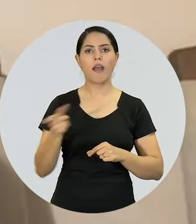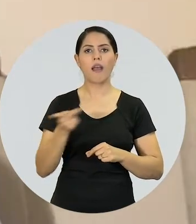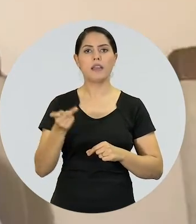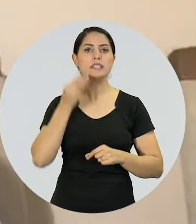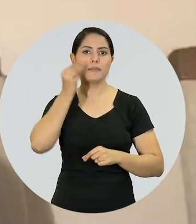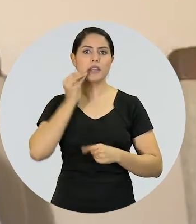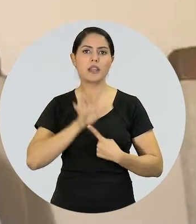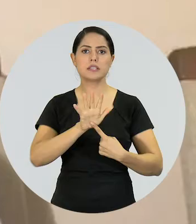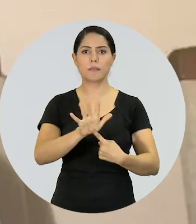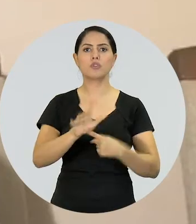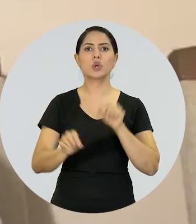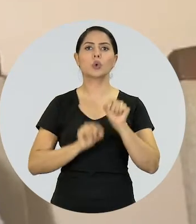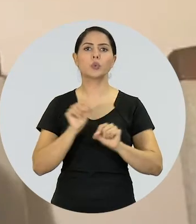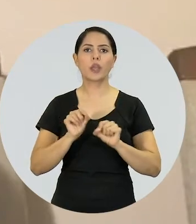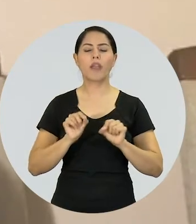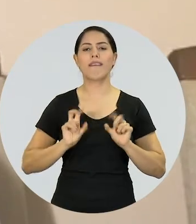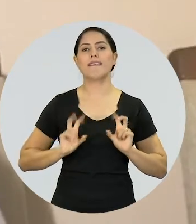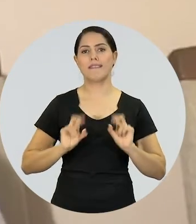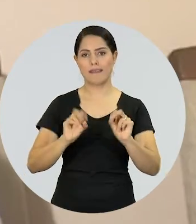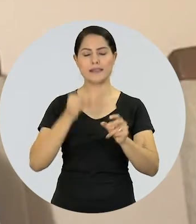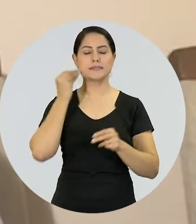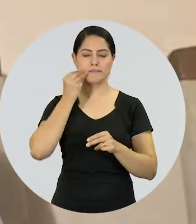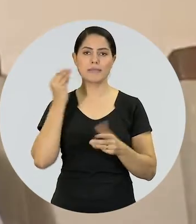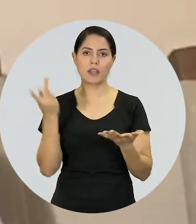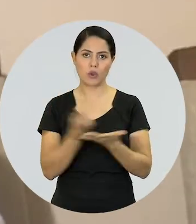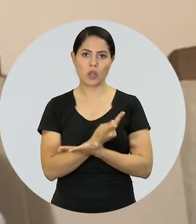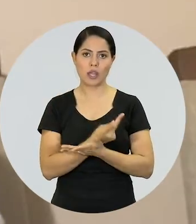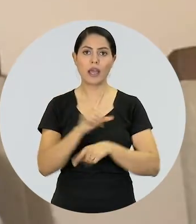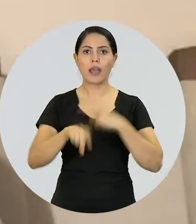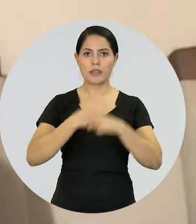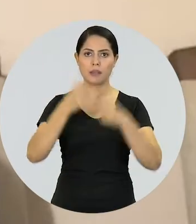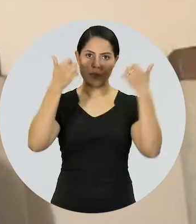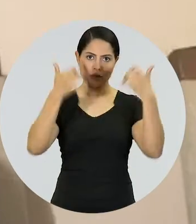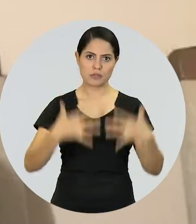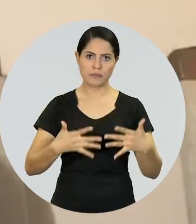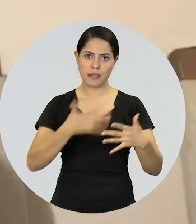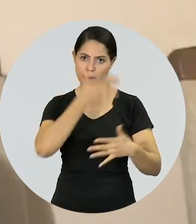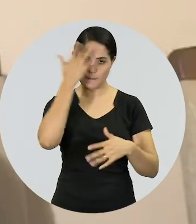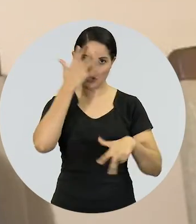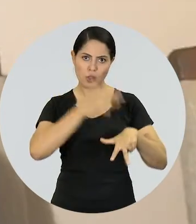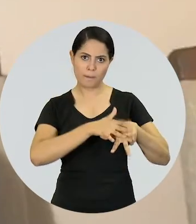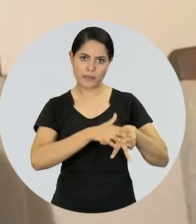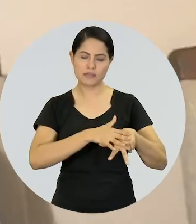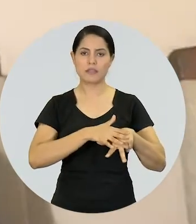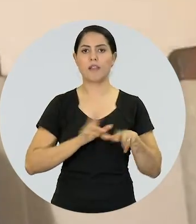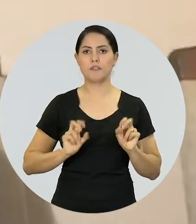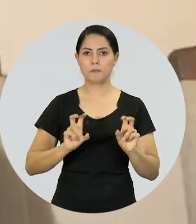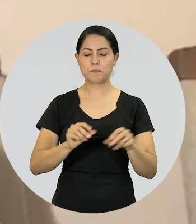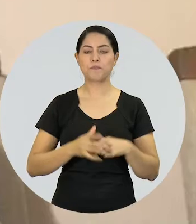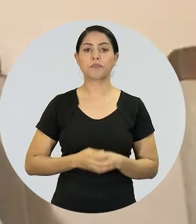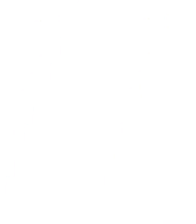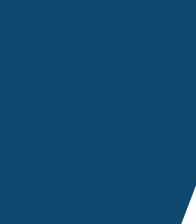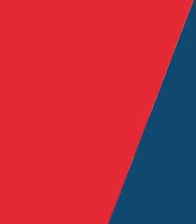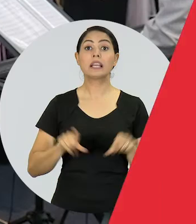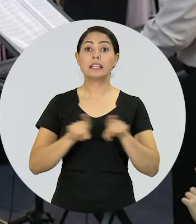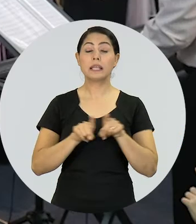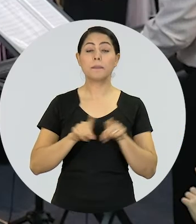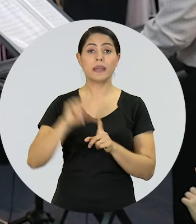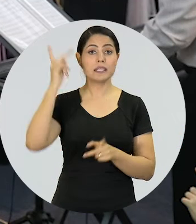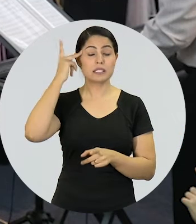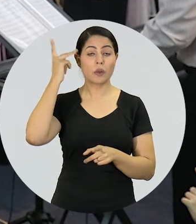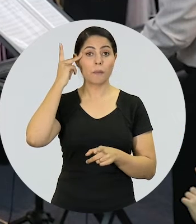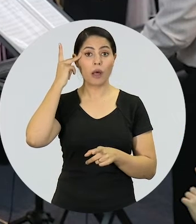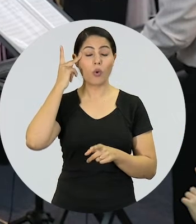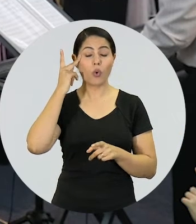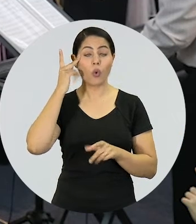de sua experiência. E no final eu entrei falando sobre os benefícios previdenciários para pacientes com câncer. Já